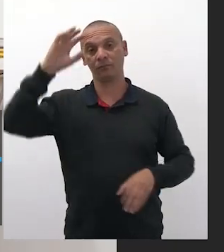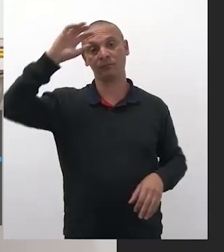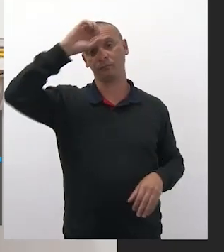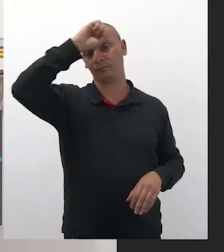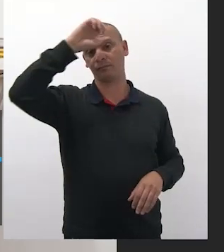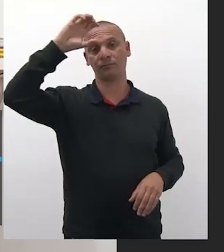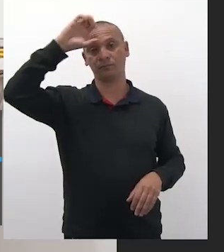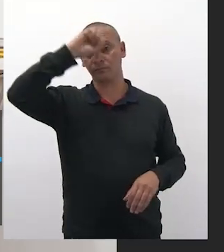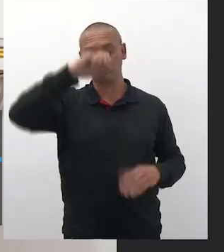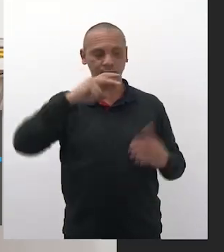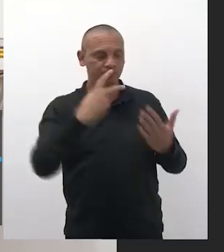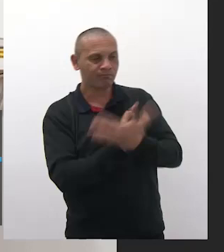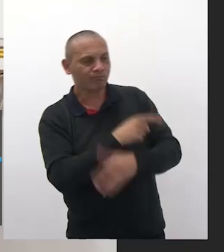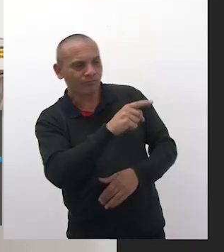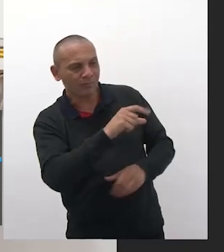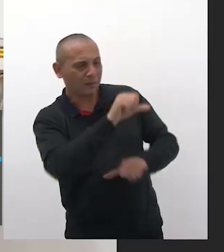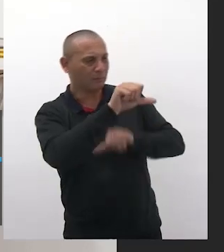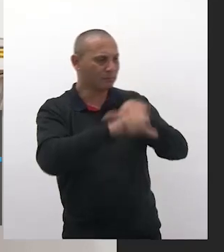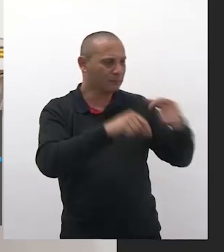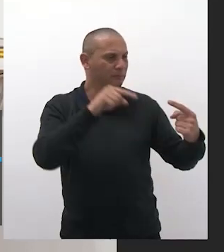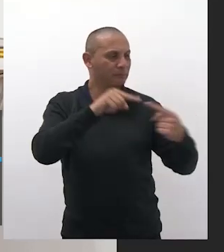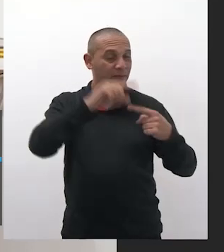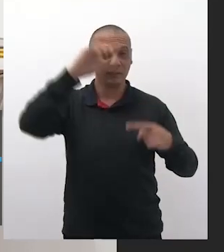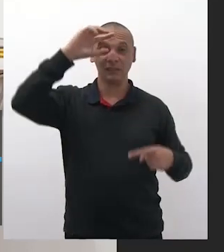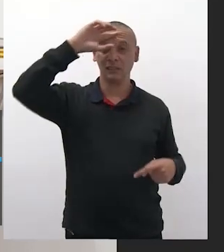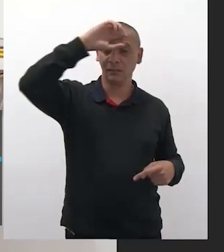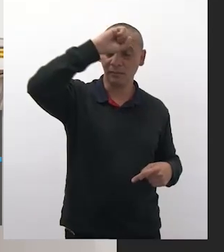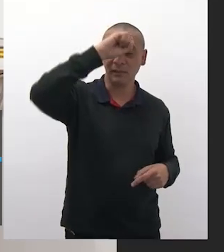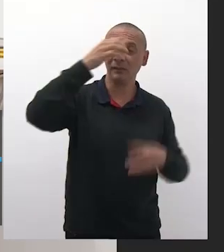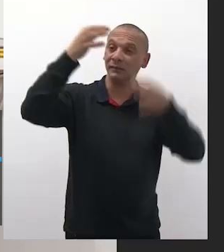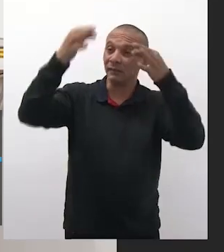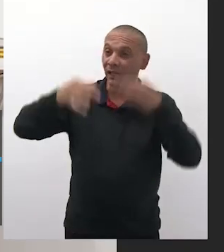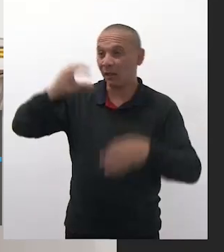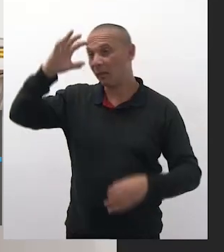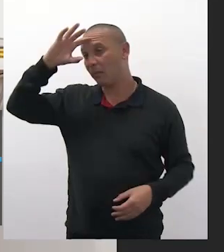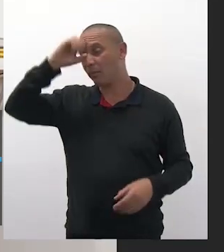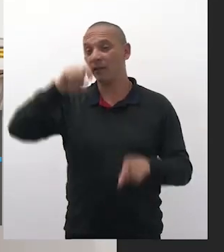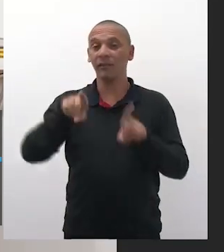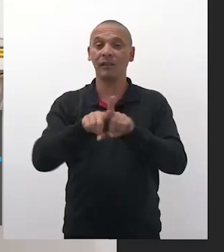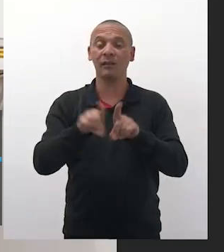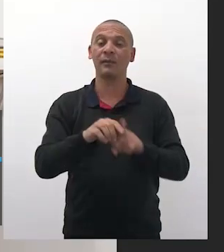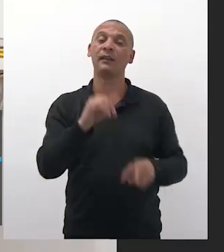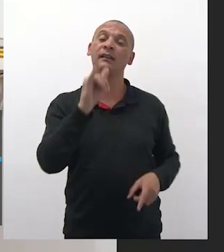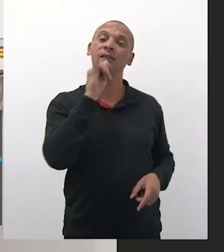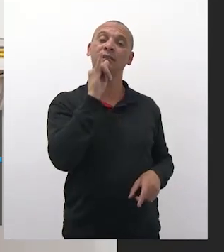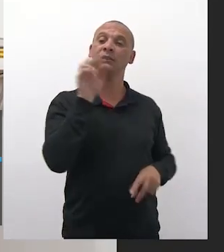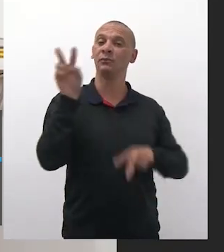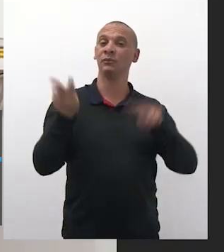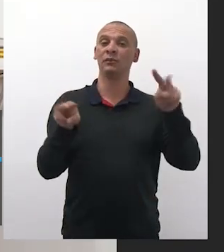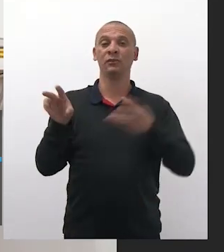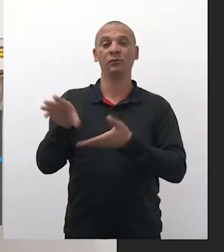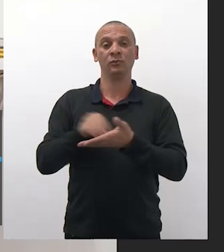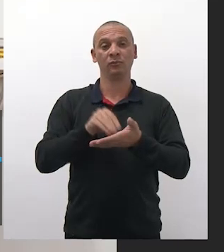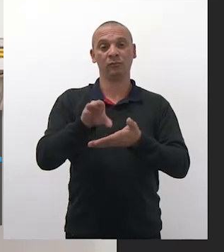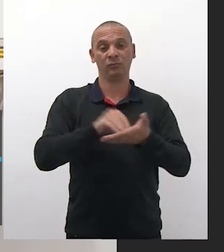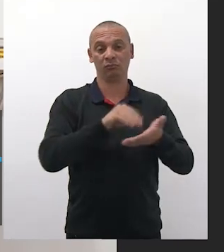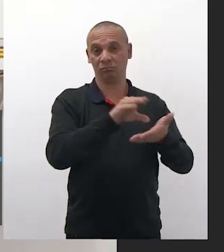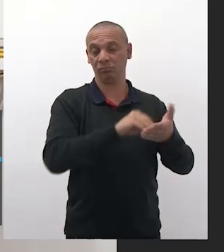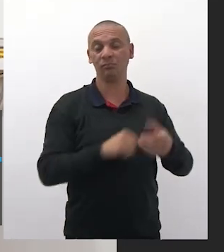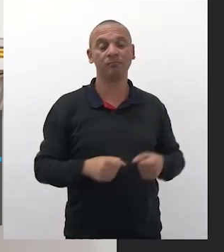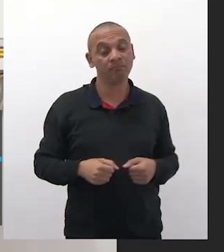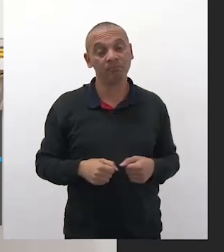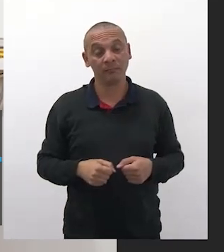com os erros dos outros, vamos aprender com acertos dos outros e ver os exemplos que você tem que seguir. Foi uma pessoa,